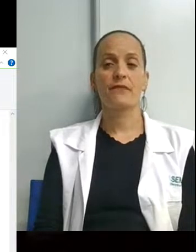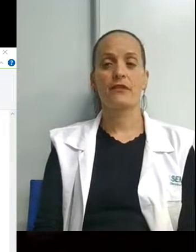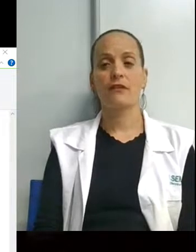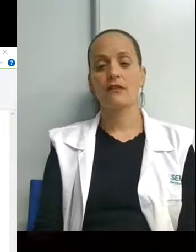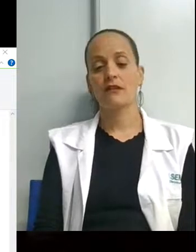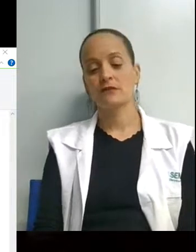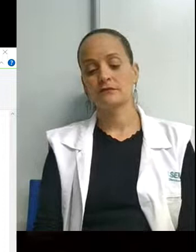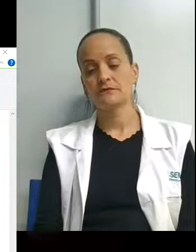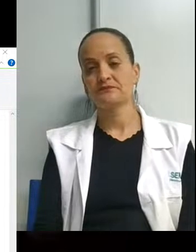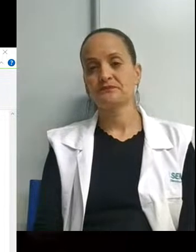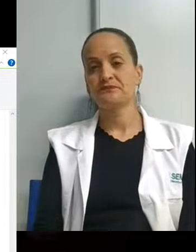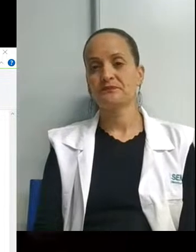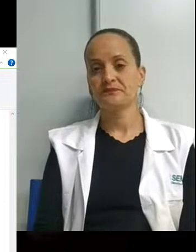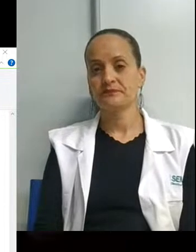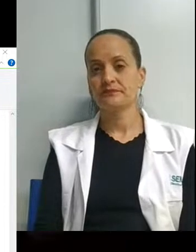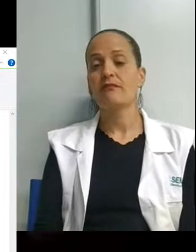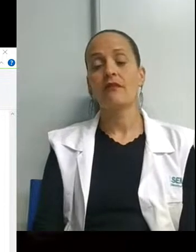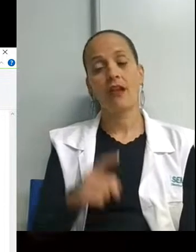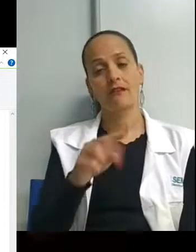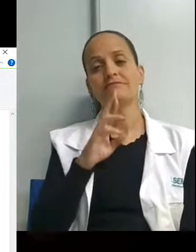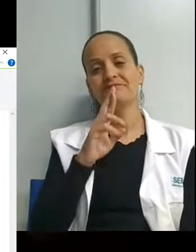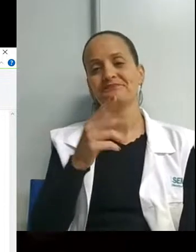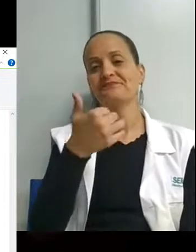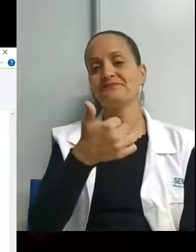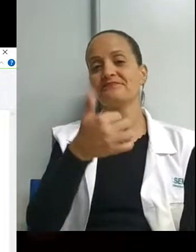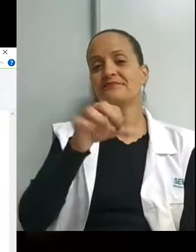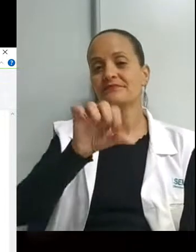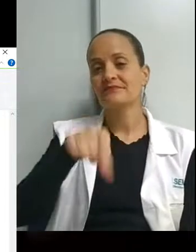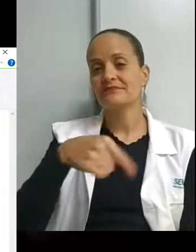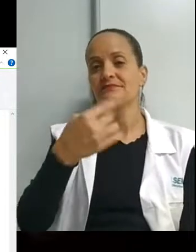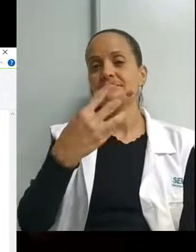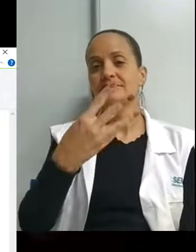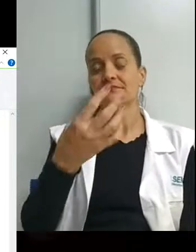200,34. Sobrou 19,66.